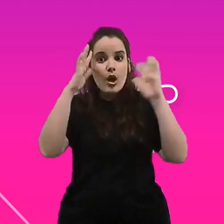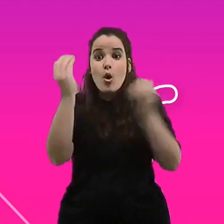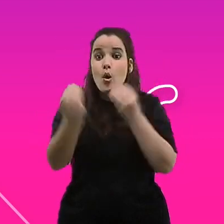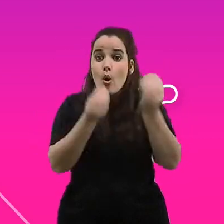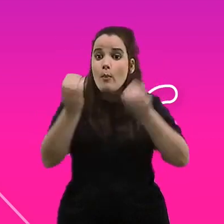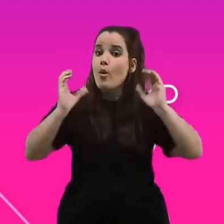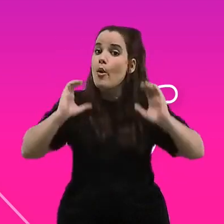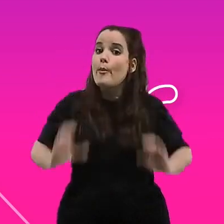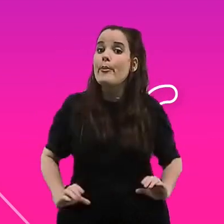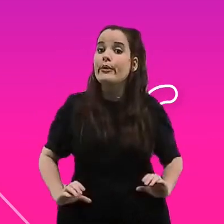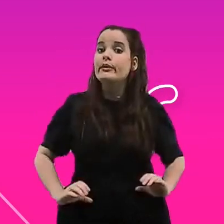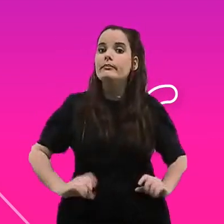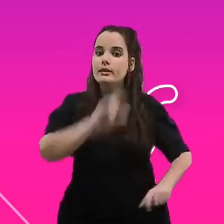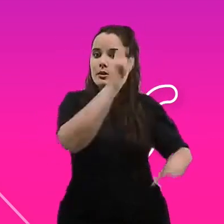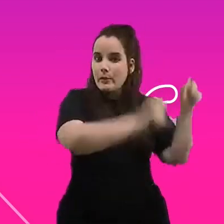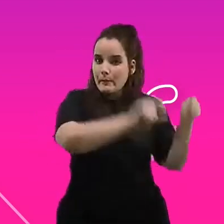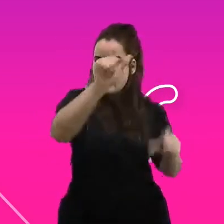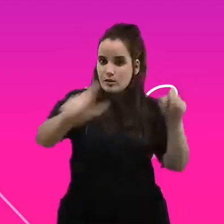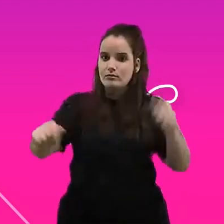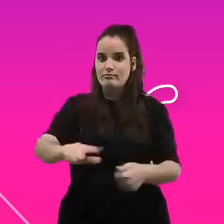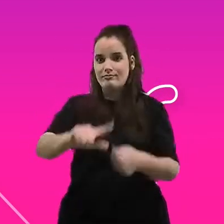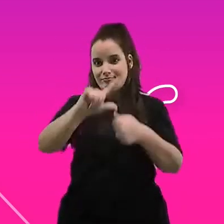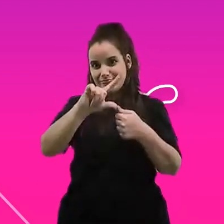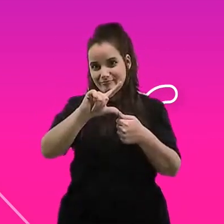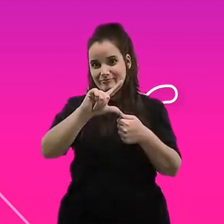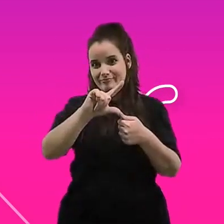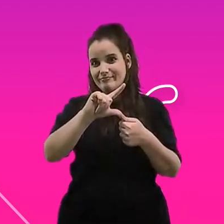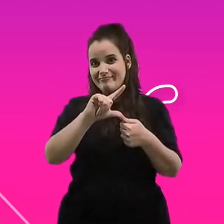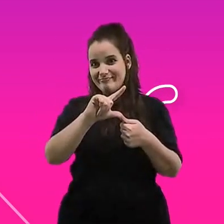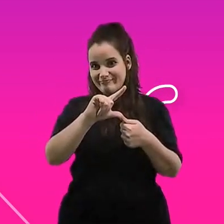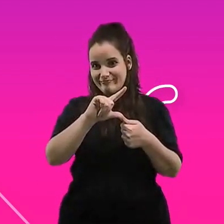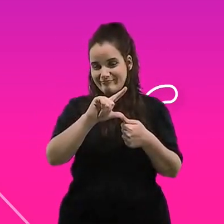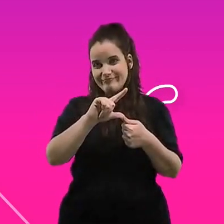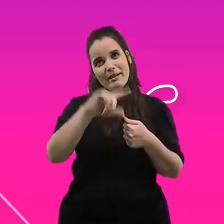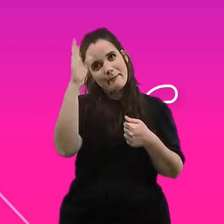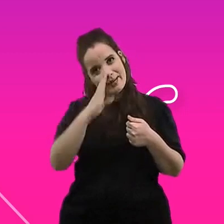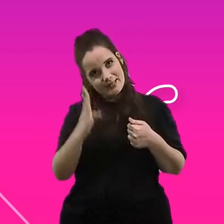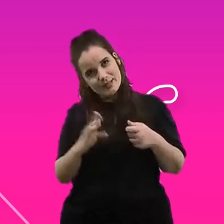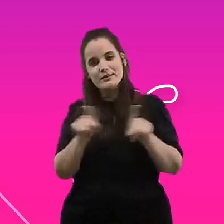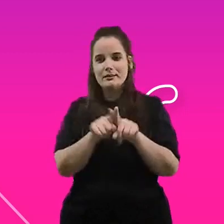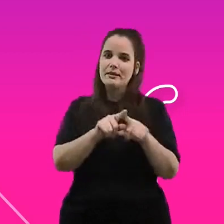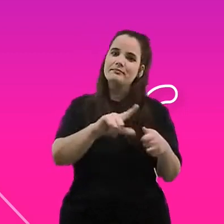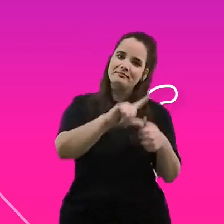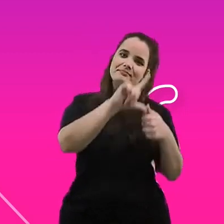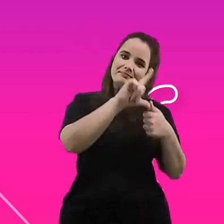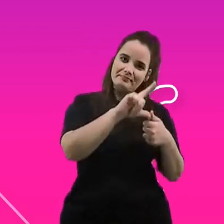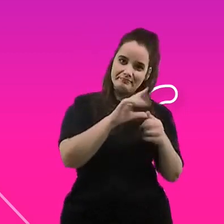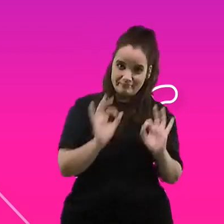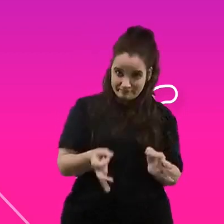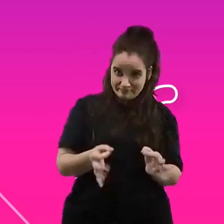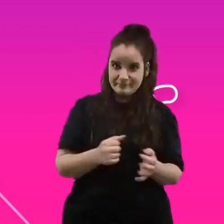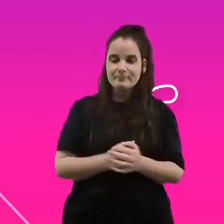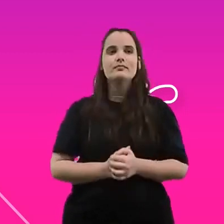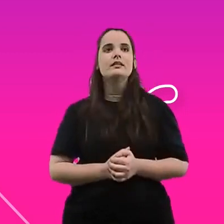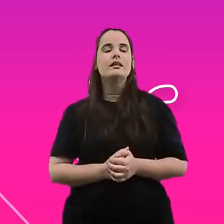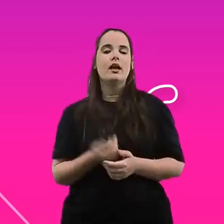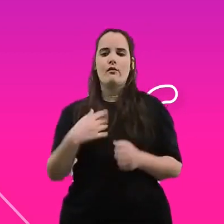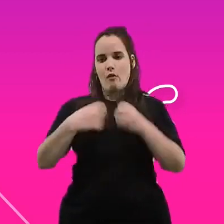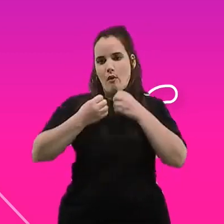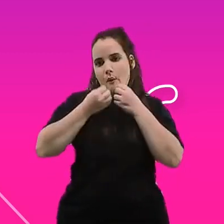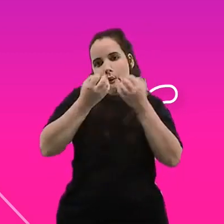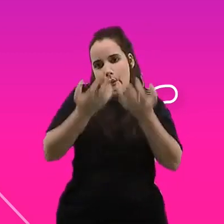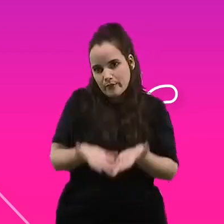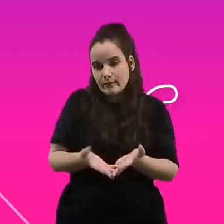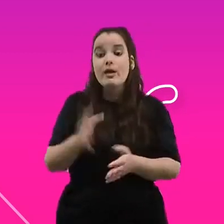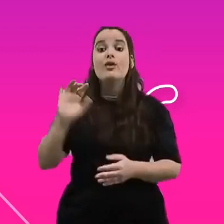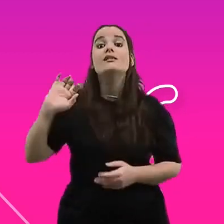dos latino-americanos. Na final, a gente é uma empresa presente na América Latina. Bom, o que, que eu vou contar um pouco? O que aconteceu? Eu,